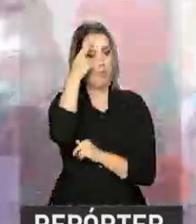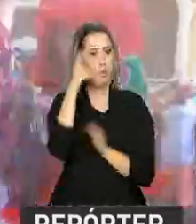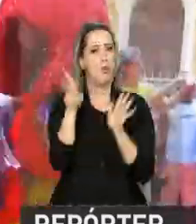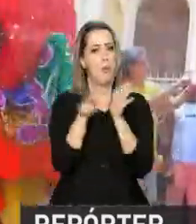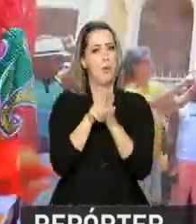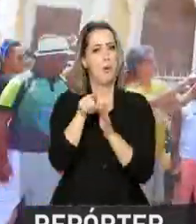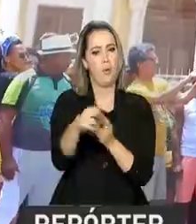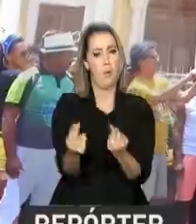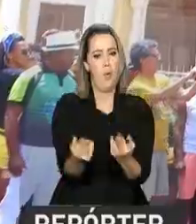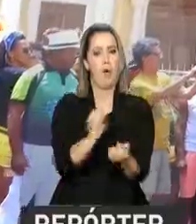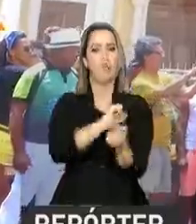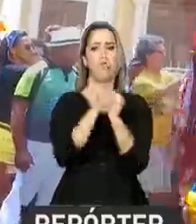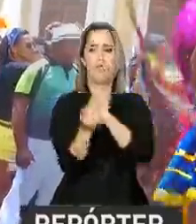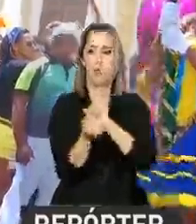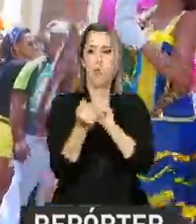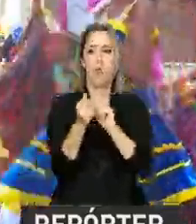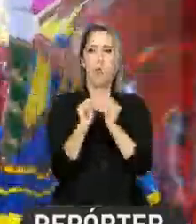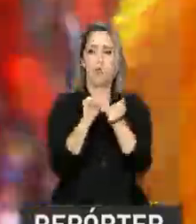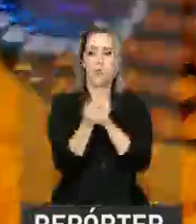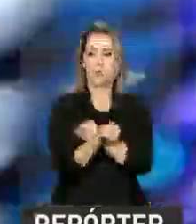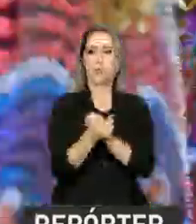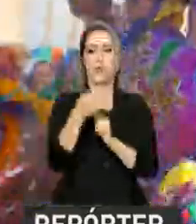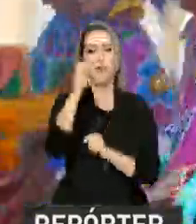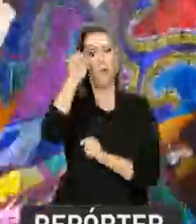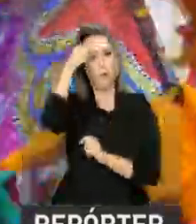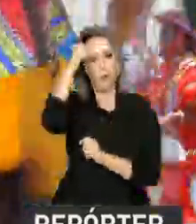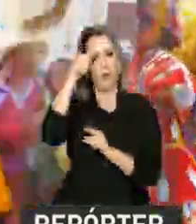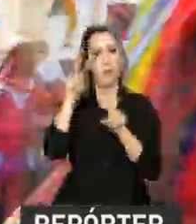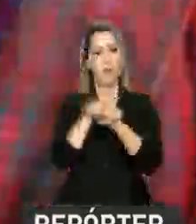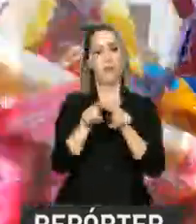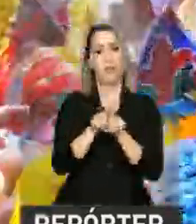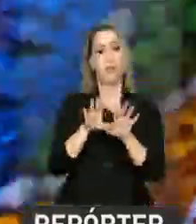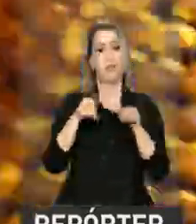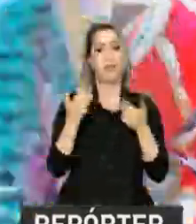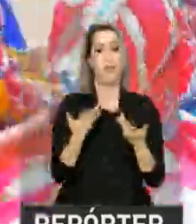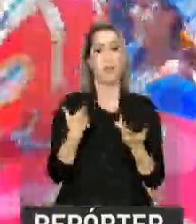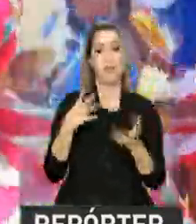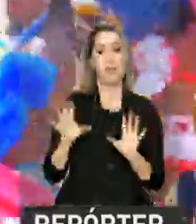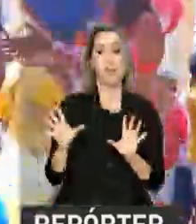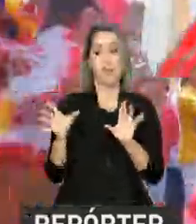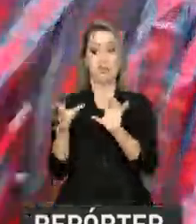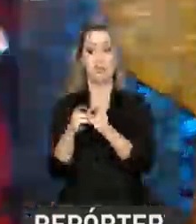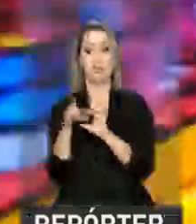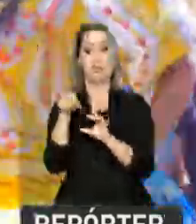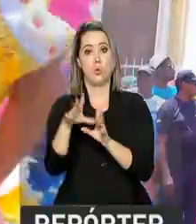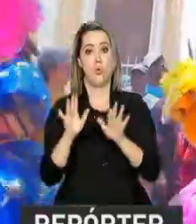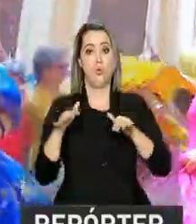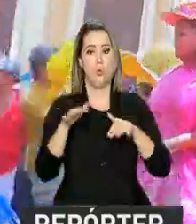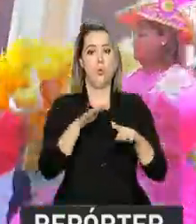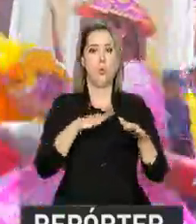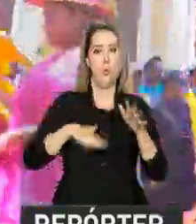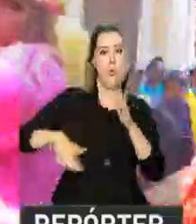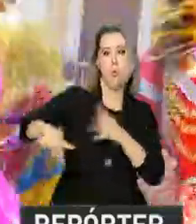maneira que o negro foi, certo? Então a gente pode considerar o maracatu rural como um movimento